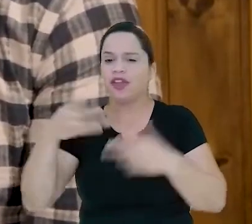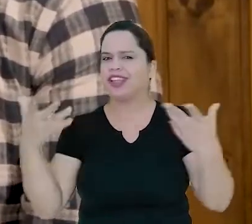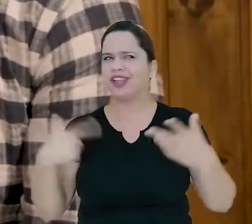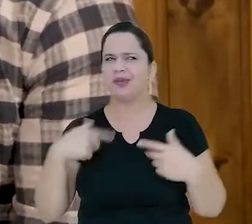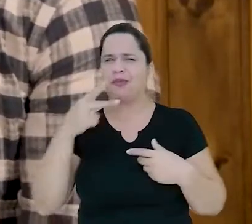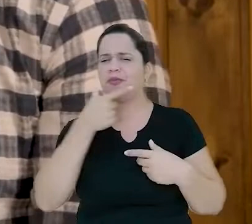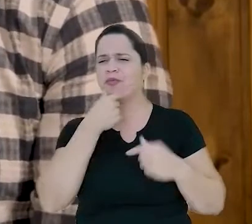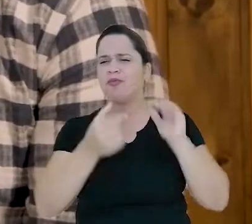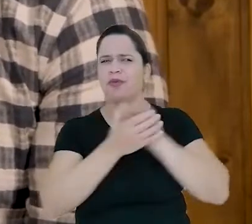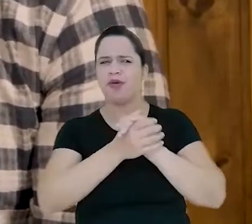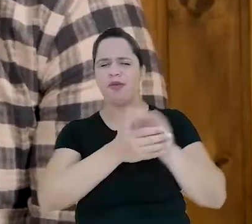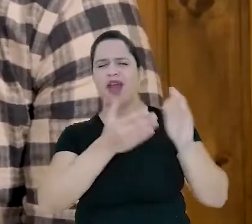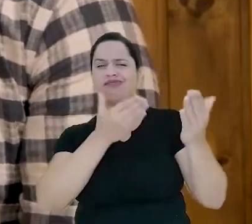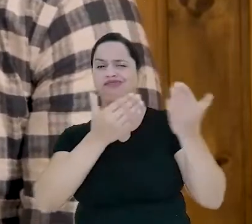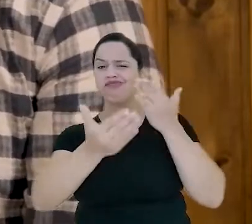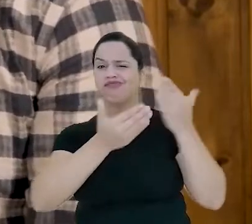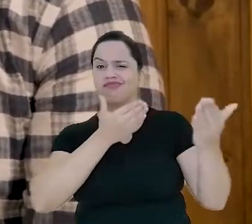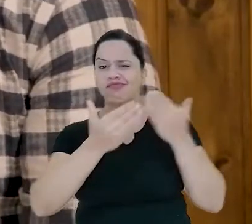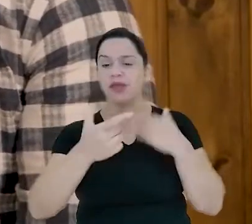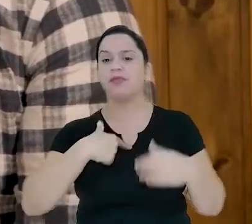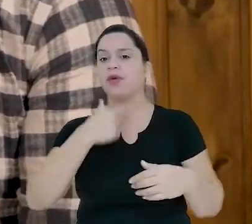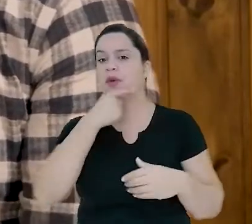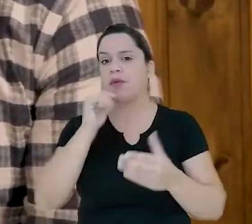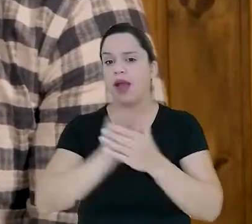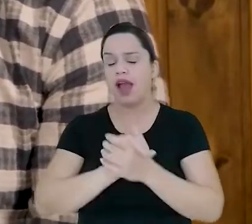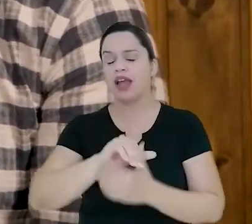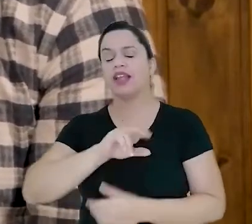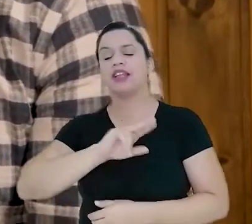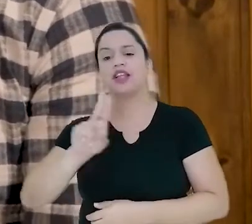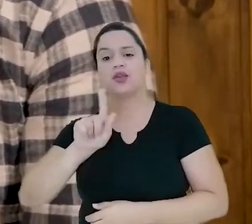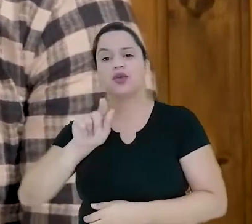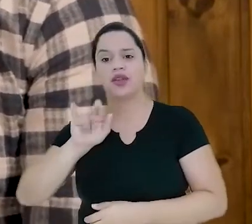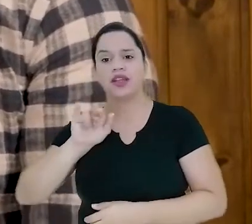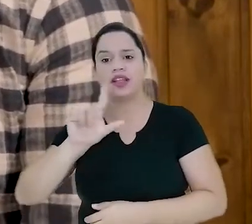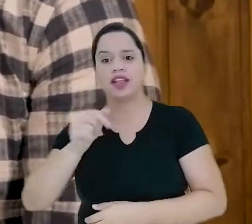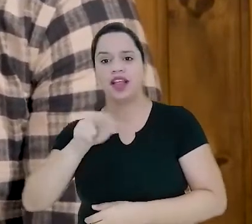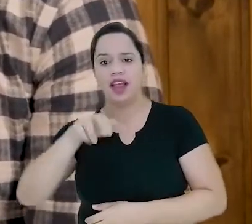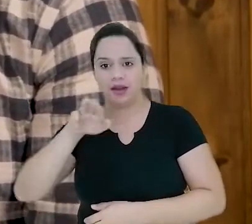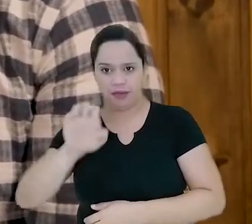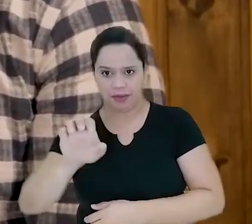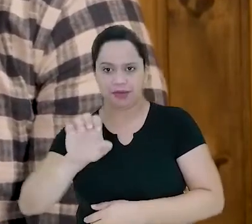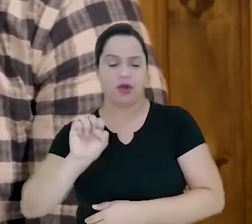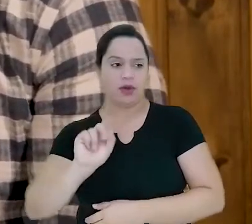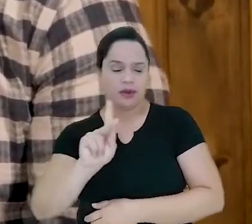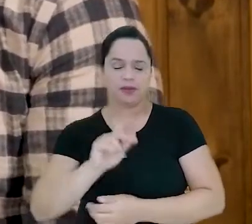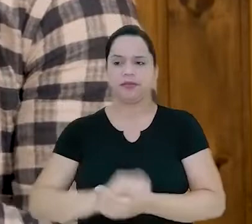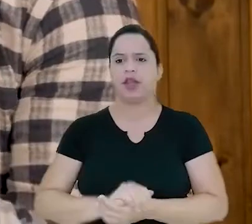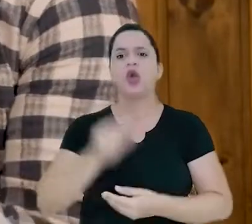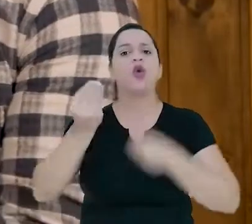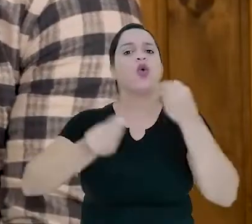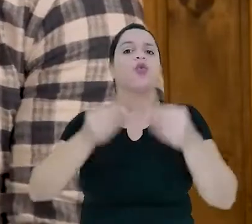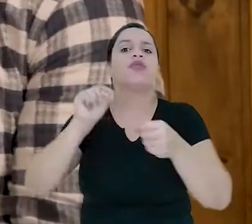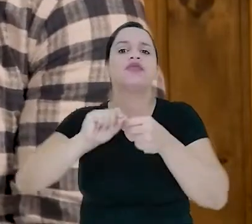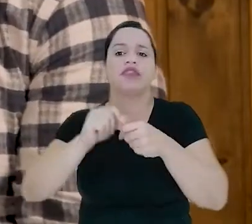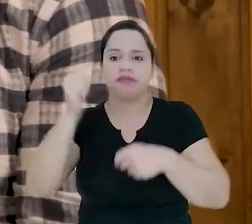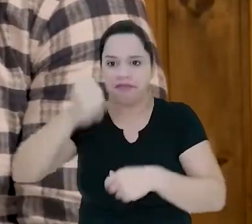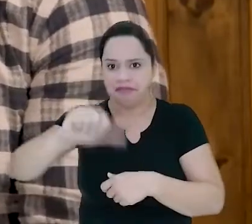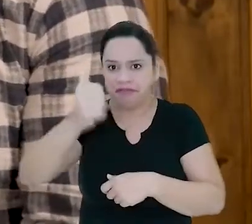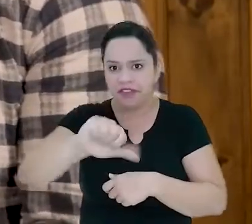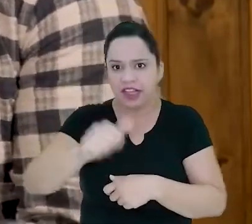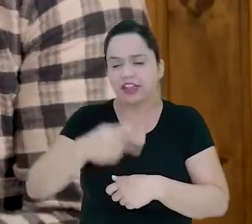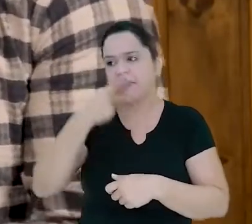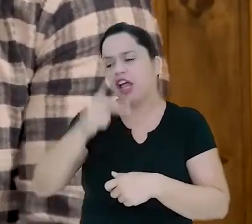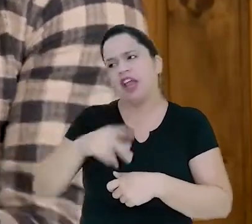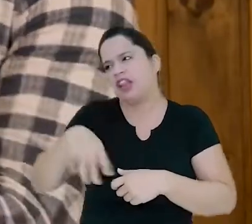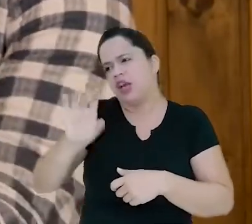do meu marido, o Guilherme. Tô muito desconfiado dele. Aí como é que você avalia o caso para